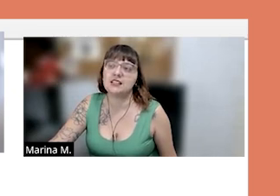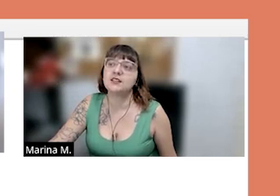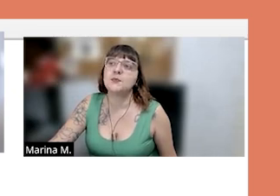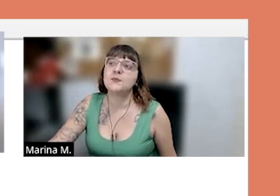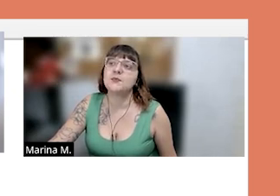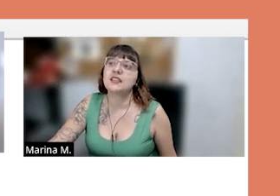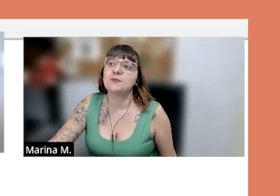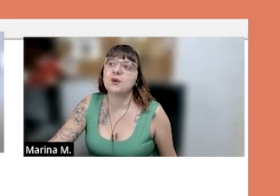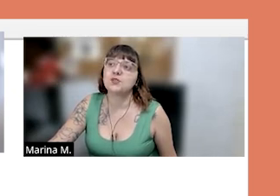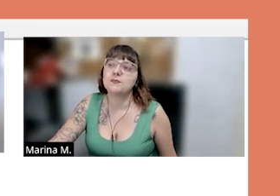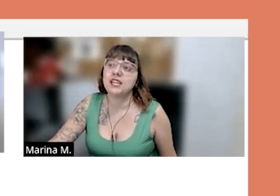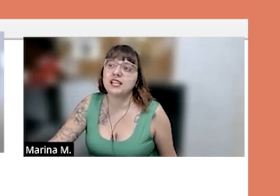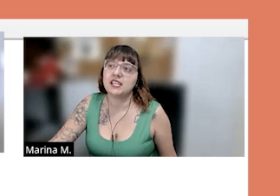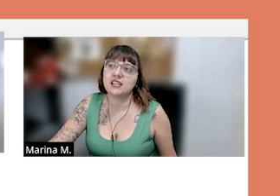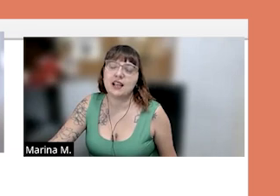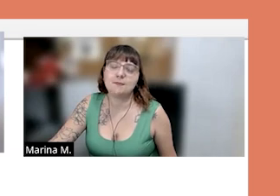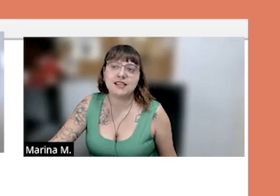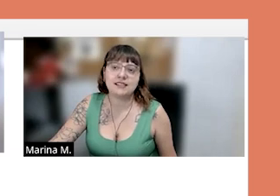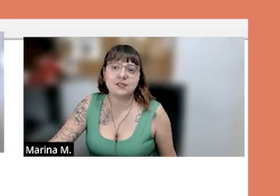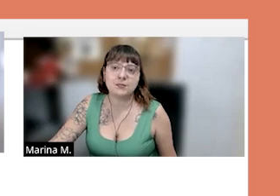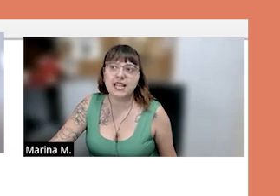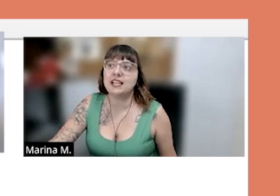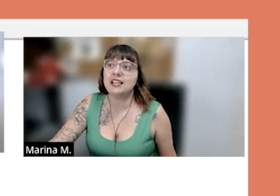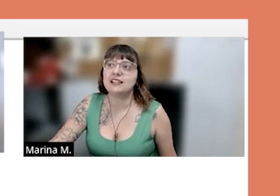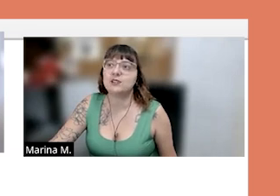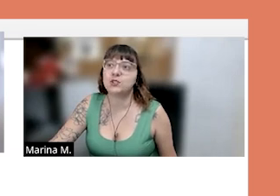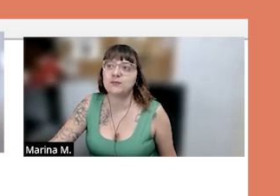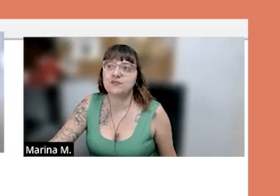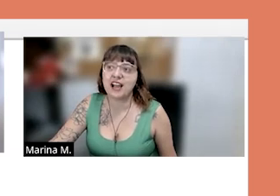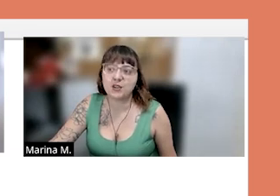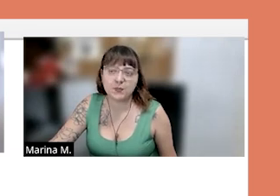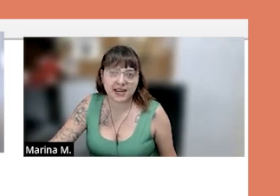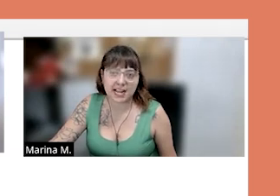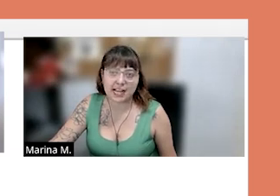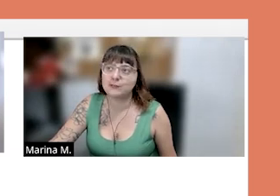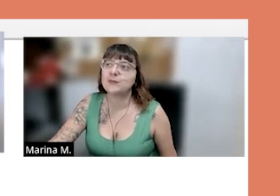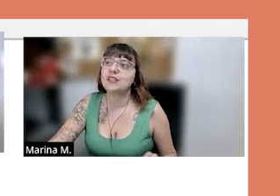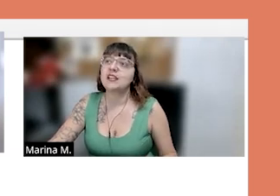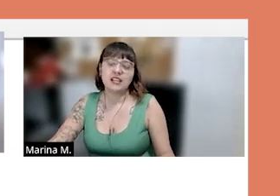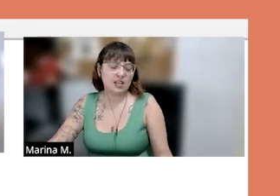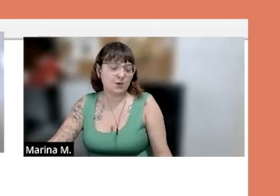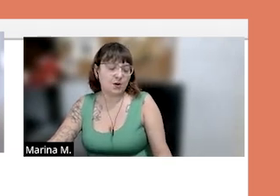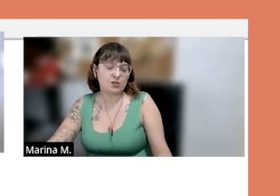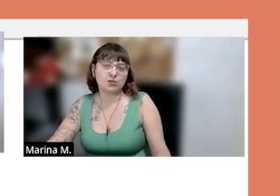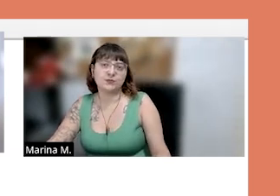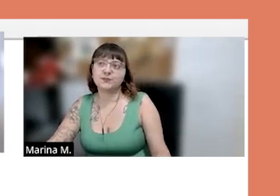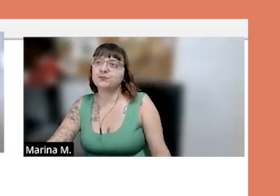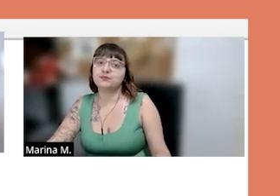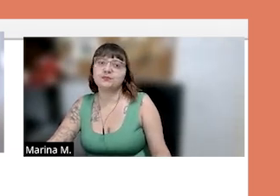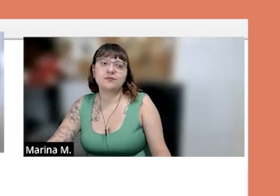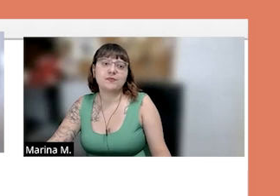cá, tá? Posso abrir aqui a pasta que eu peguei e trazer o shapefile para cá. Eu